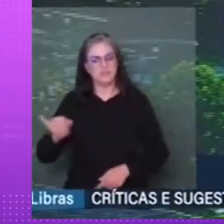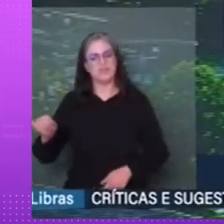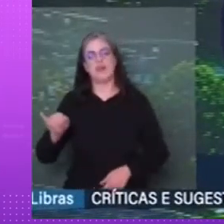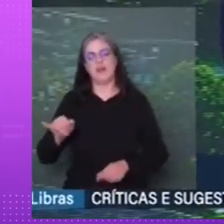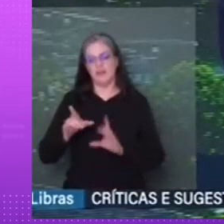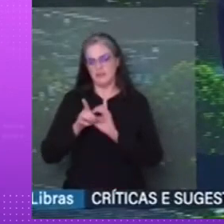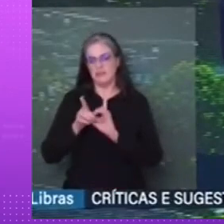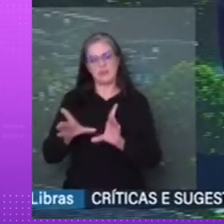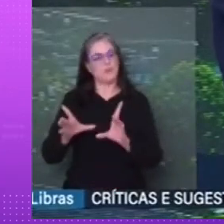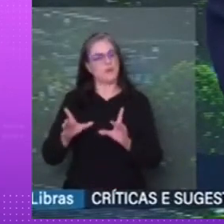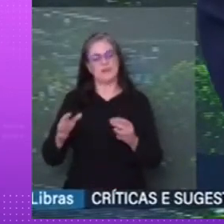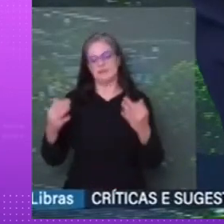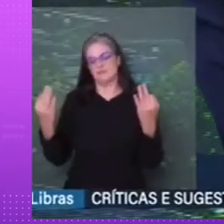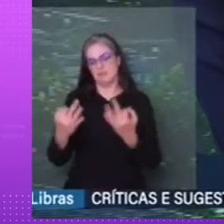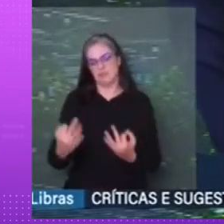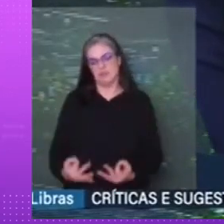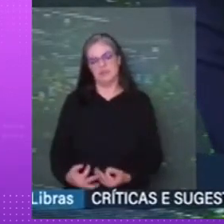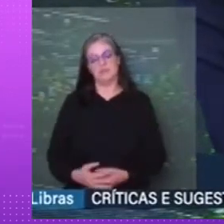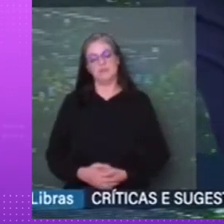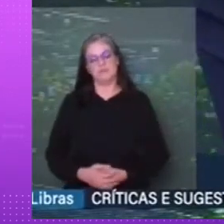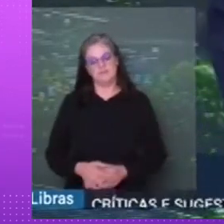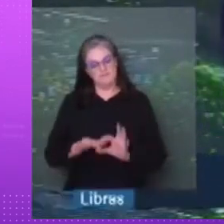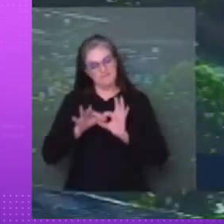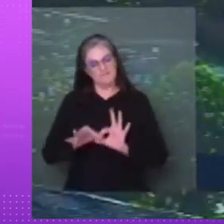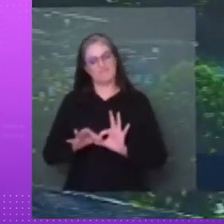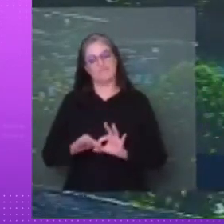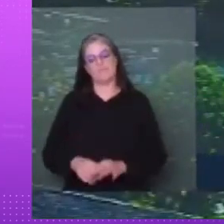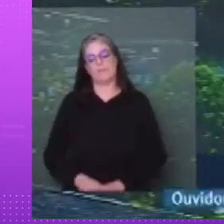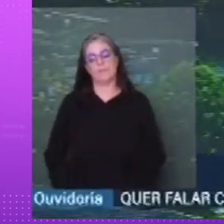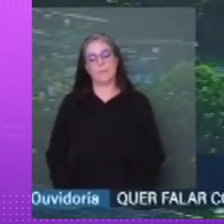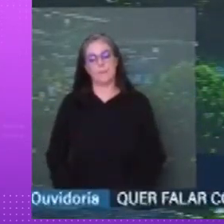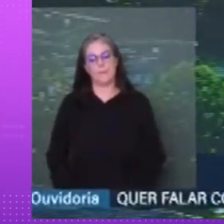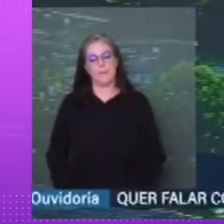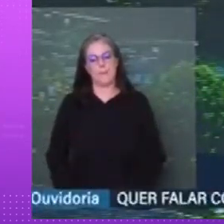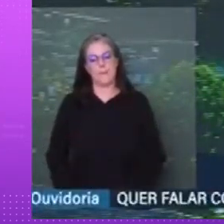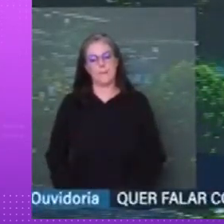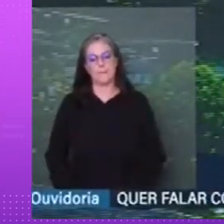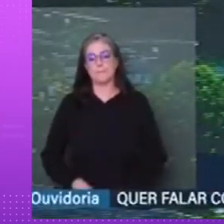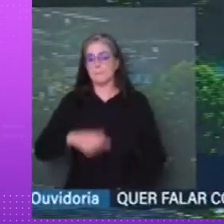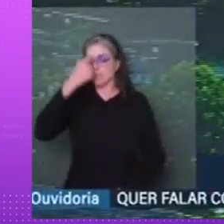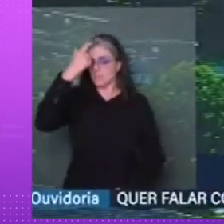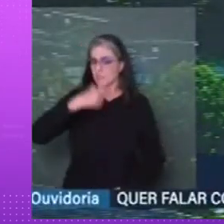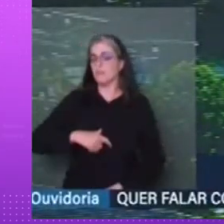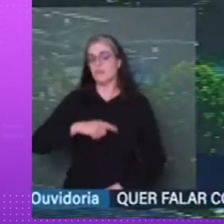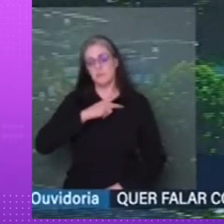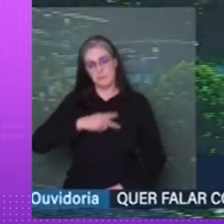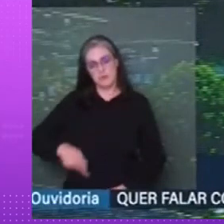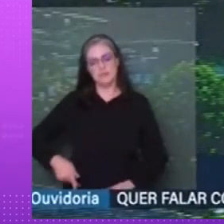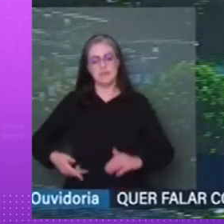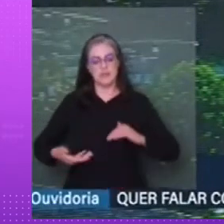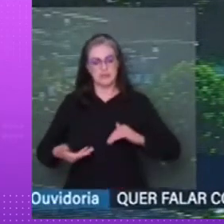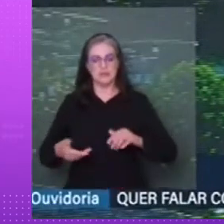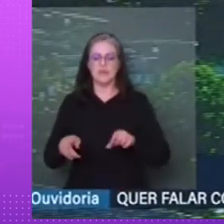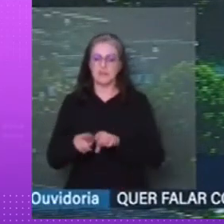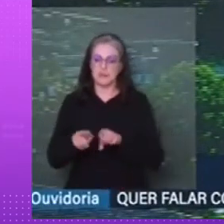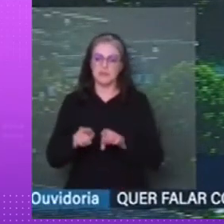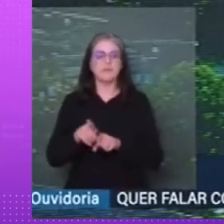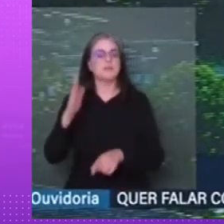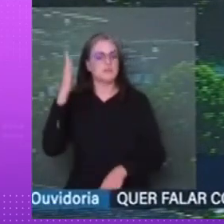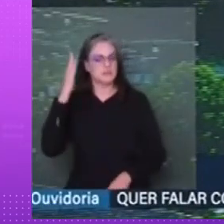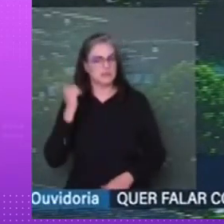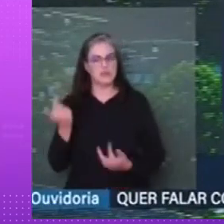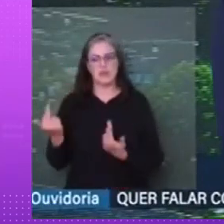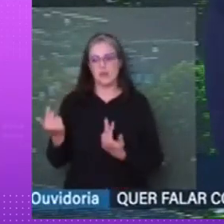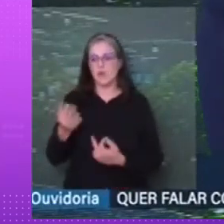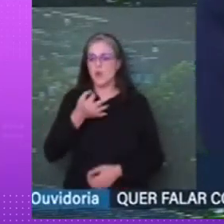isso como uma oportunidade, né, para falar na imprensa. Até o Luciano Diniz brinca, ele está usando um limão para fazer uma limonada, para ele